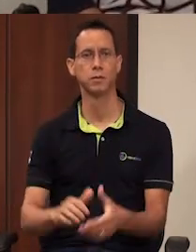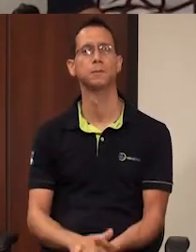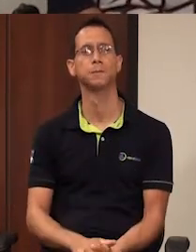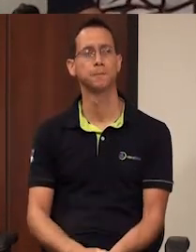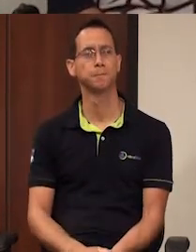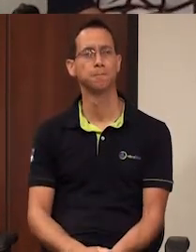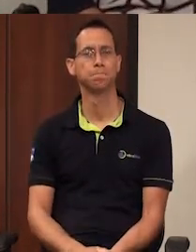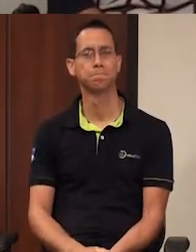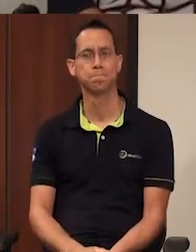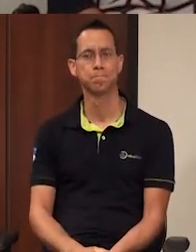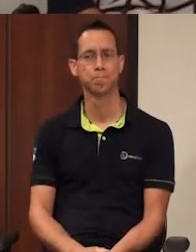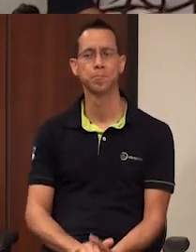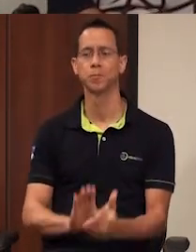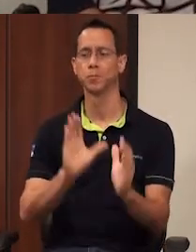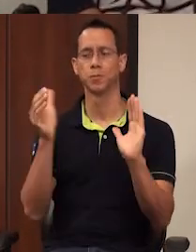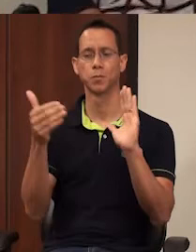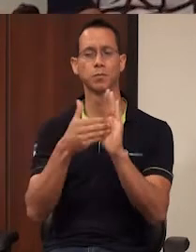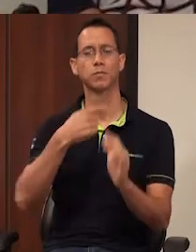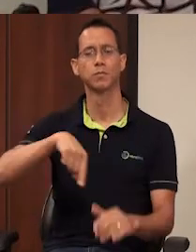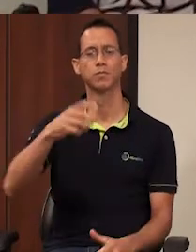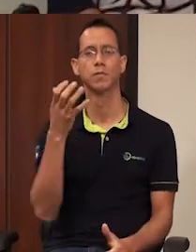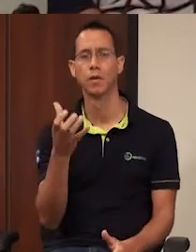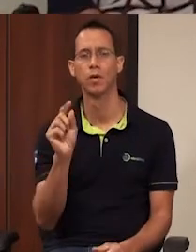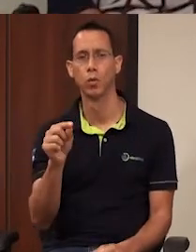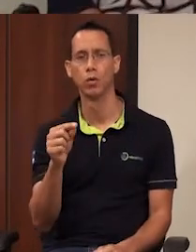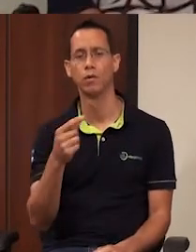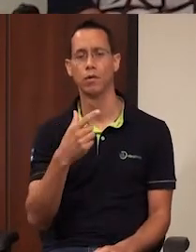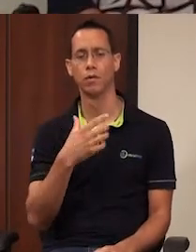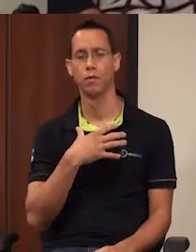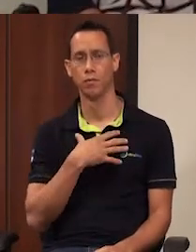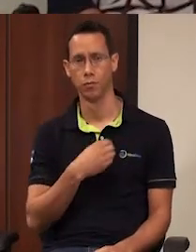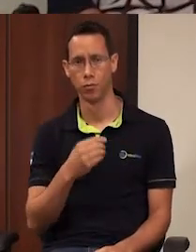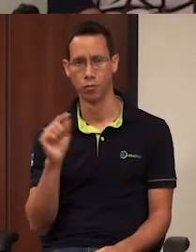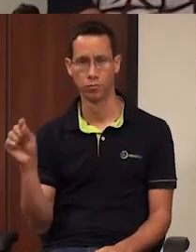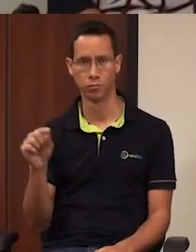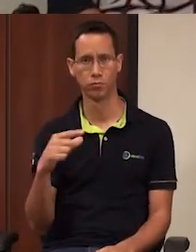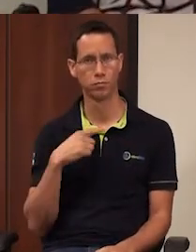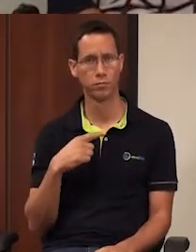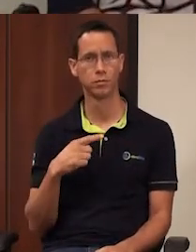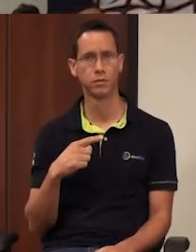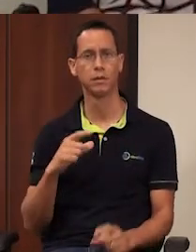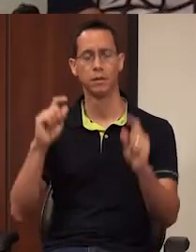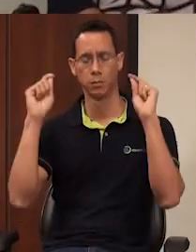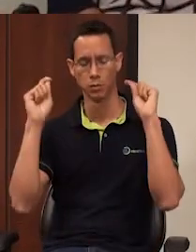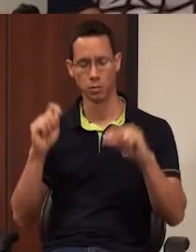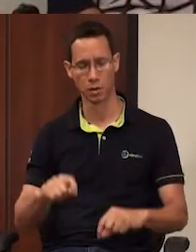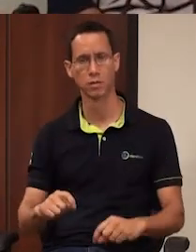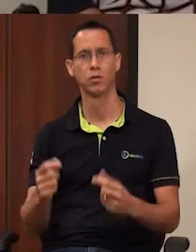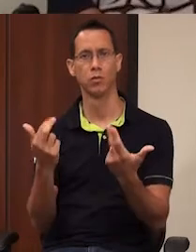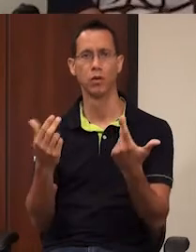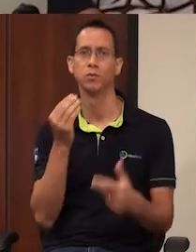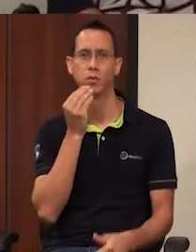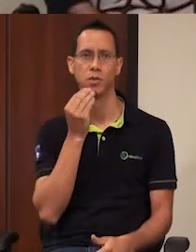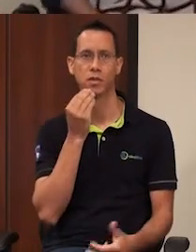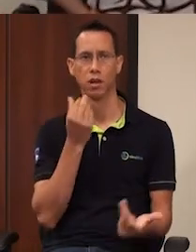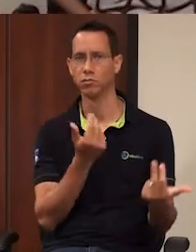que tudo que a gente quer é que os filhos da gente tenham as mesmas possibilidades e